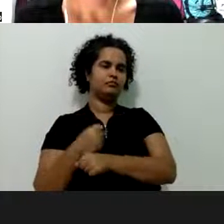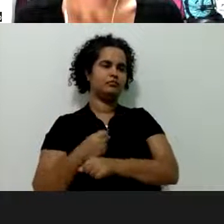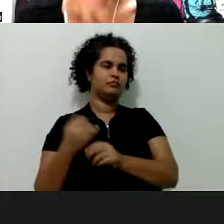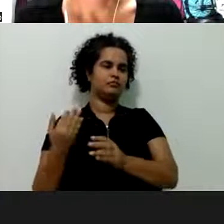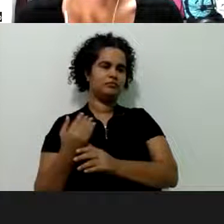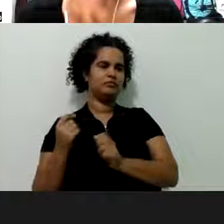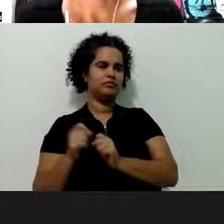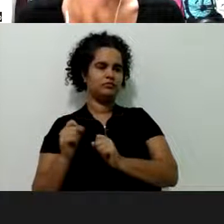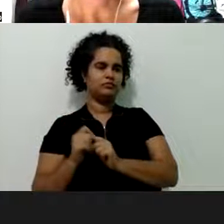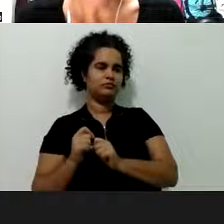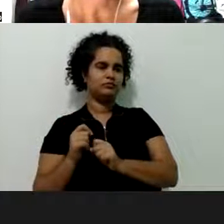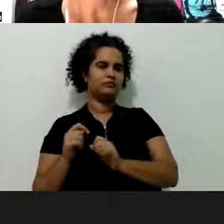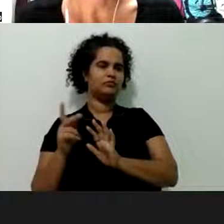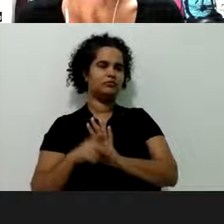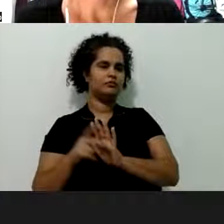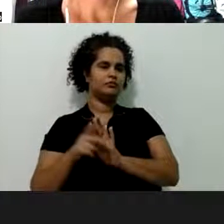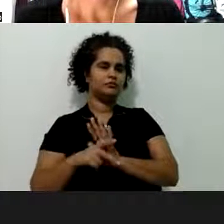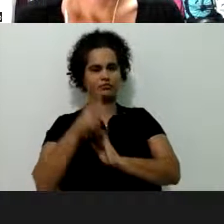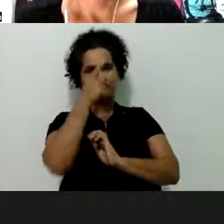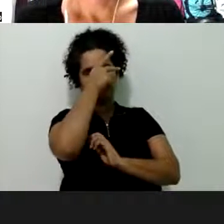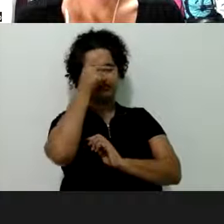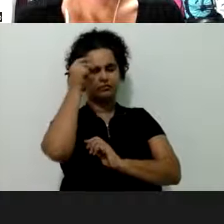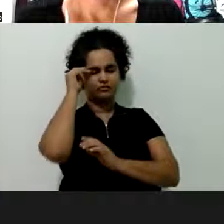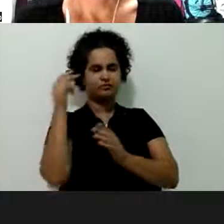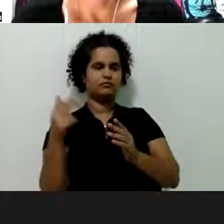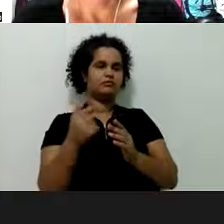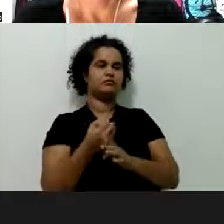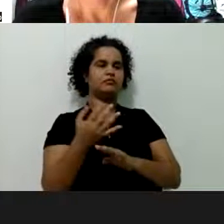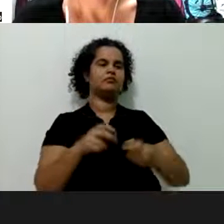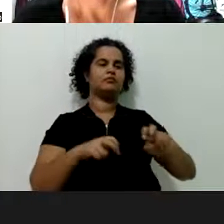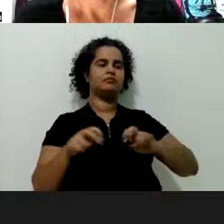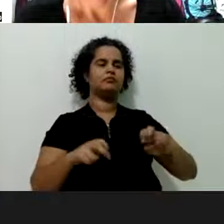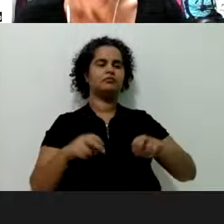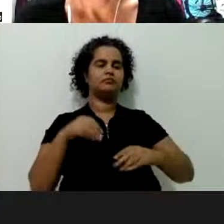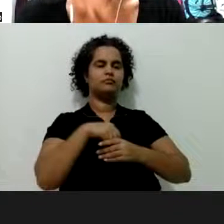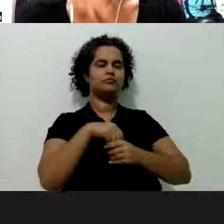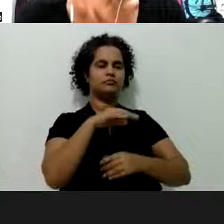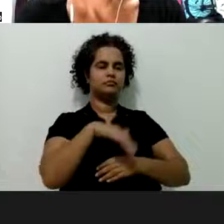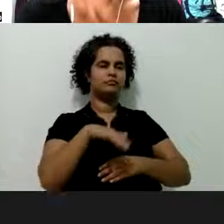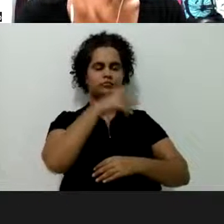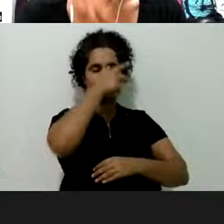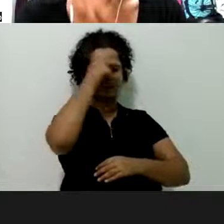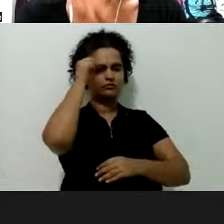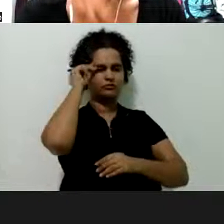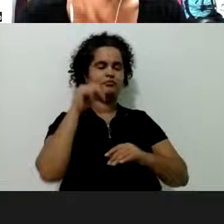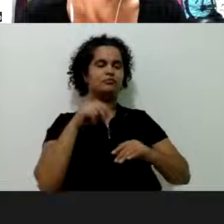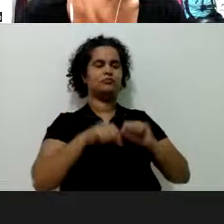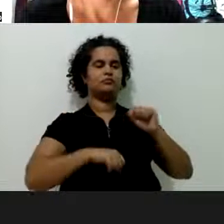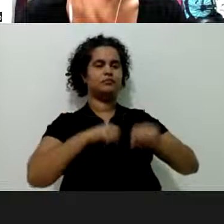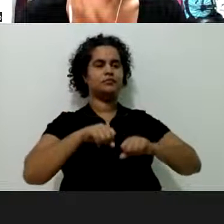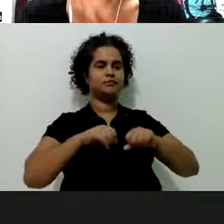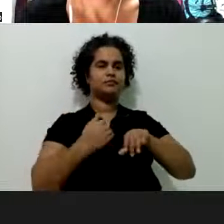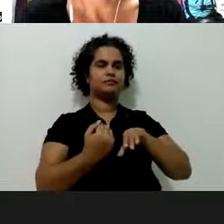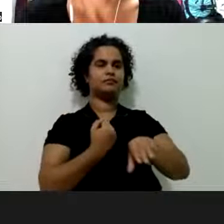programa na prefeitura, eles estão com várias atuações agora, mais táticas na prefeitura, com programas de ciclovias